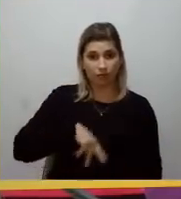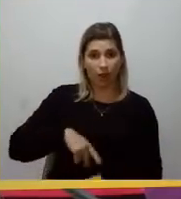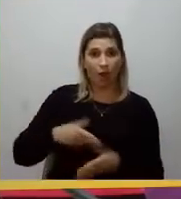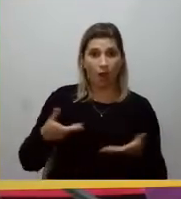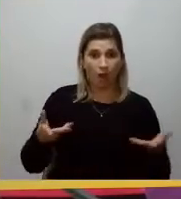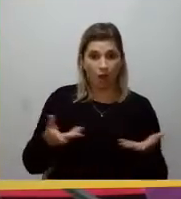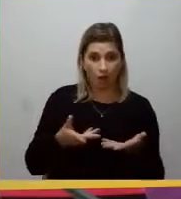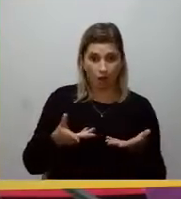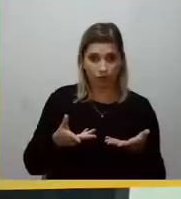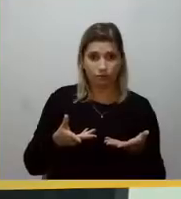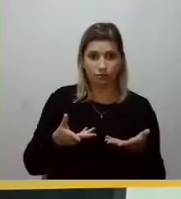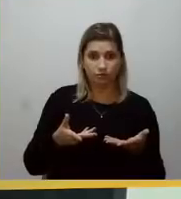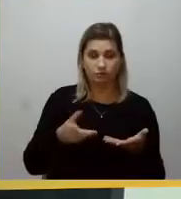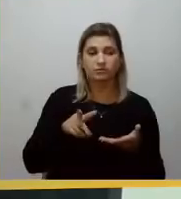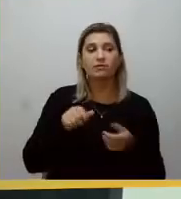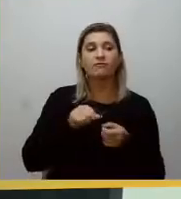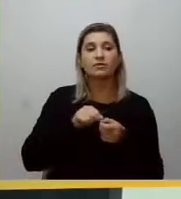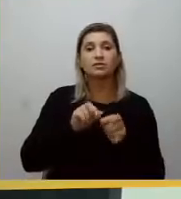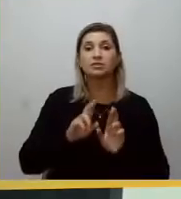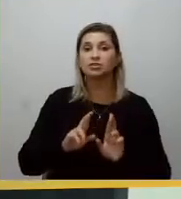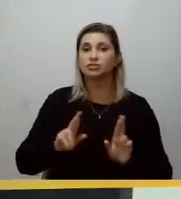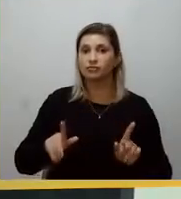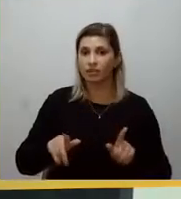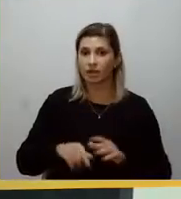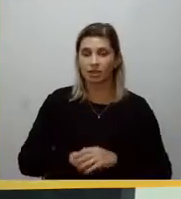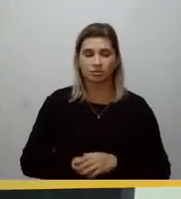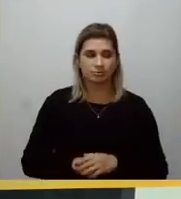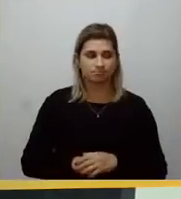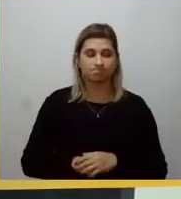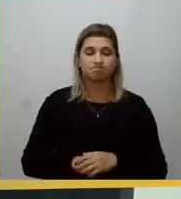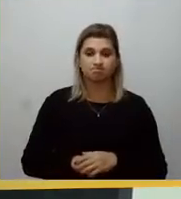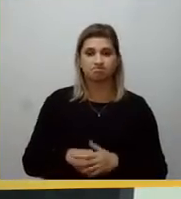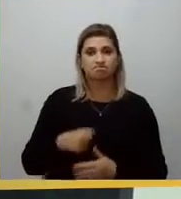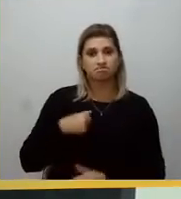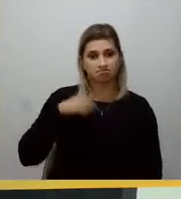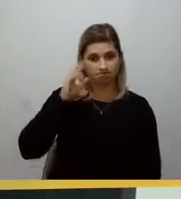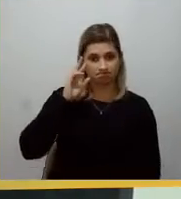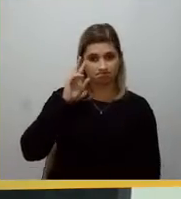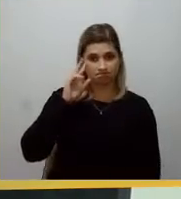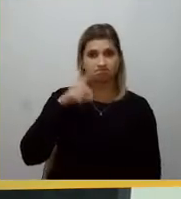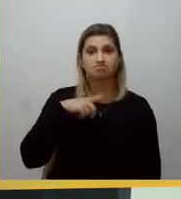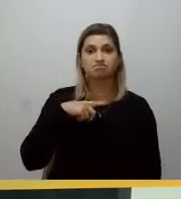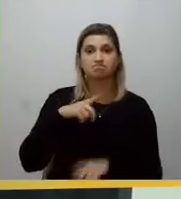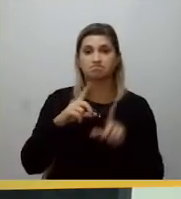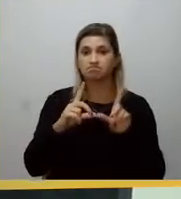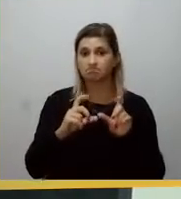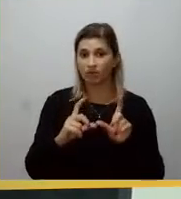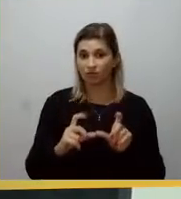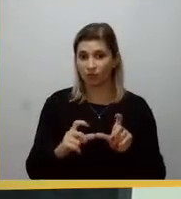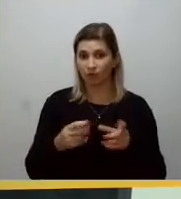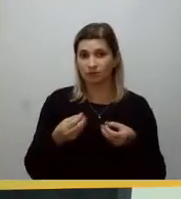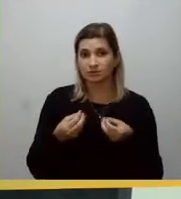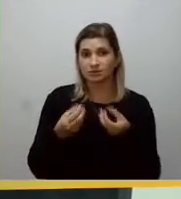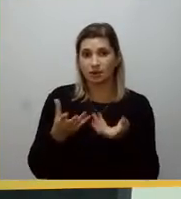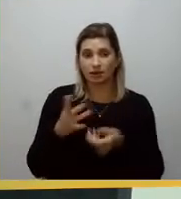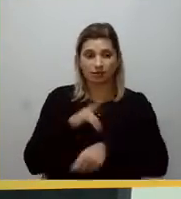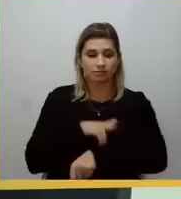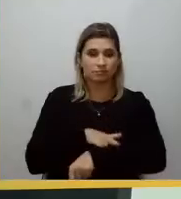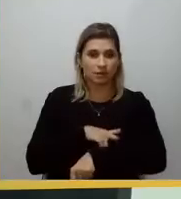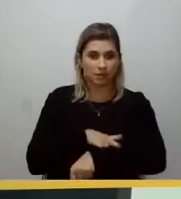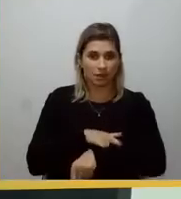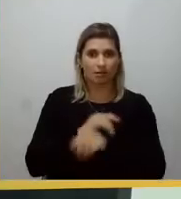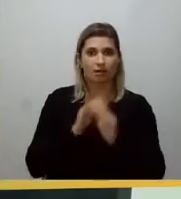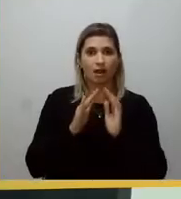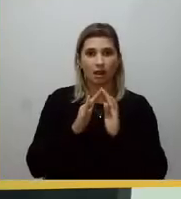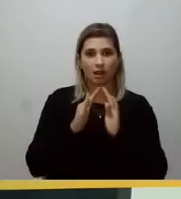diferente? Olha, eu lembro e tenho aqui fotos da gente entregando banheiro na casa das